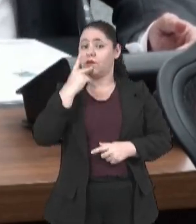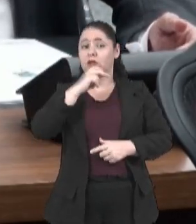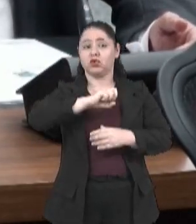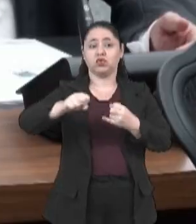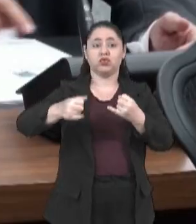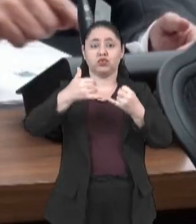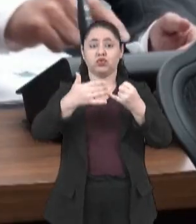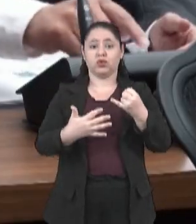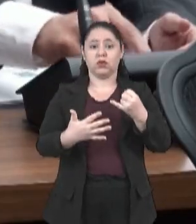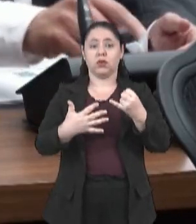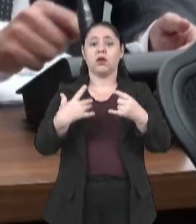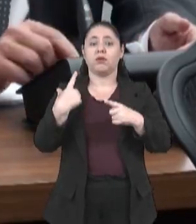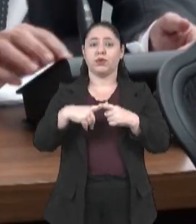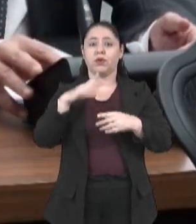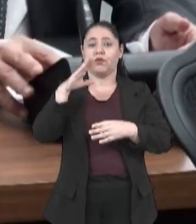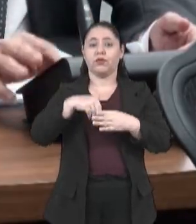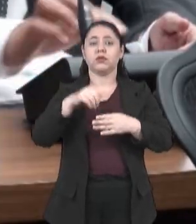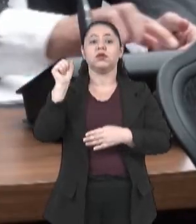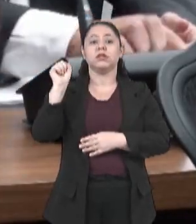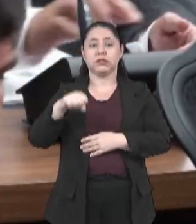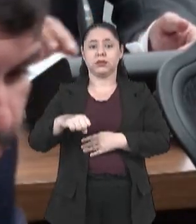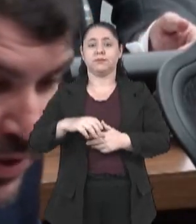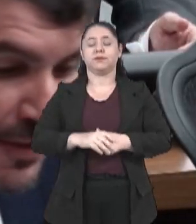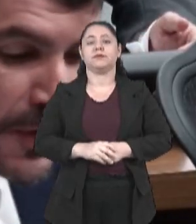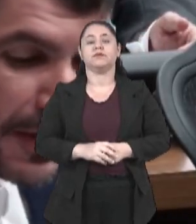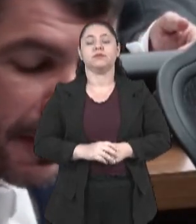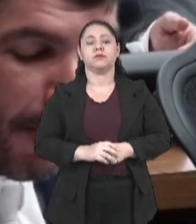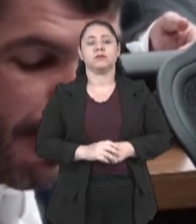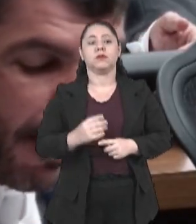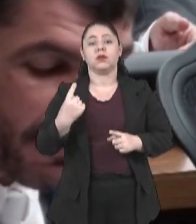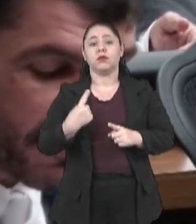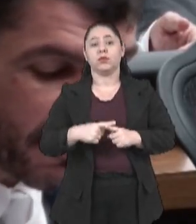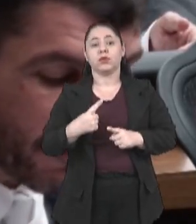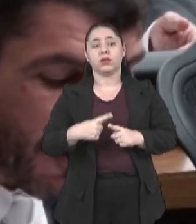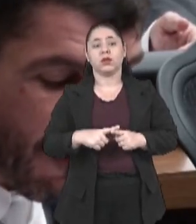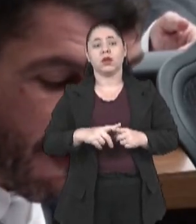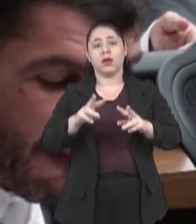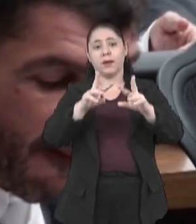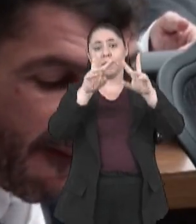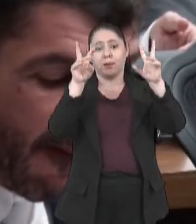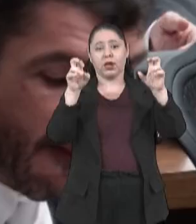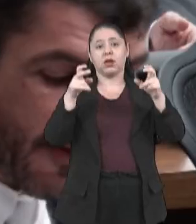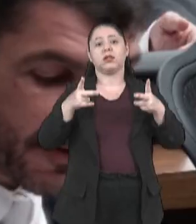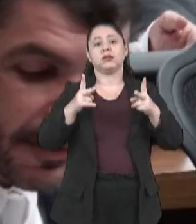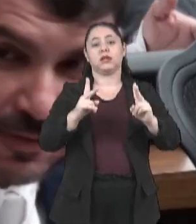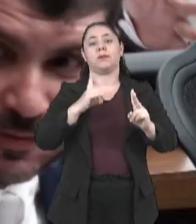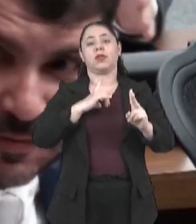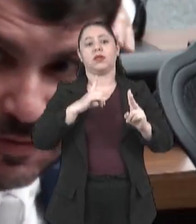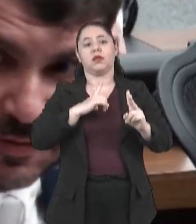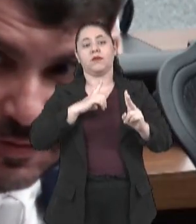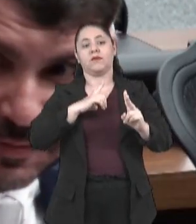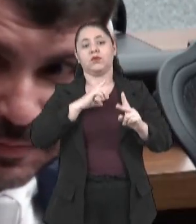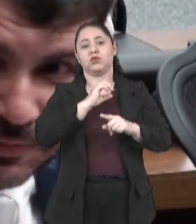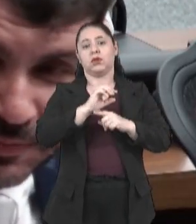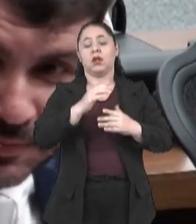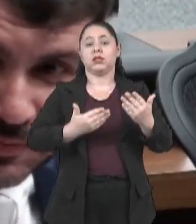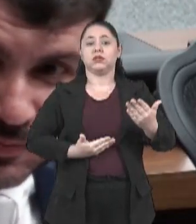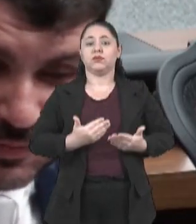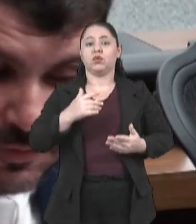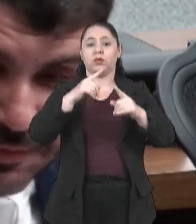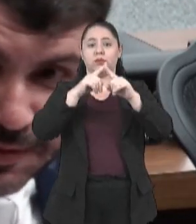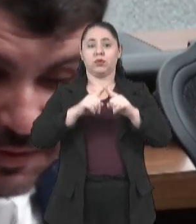declarando, justificando o porquê que eu estou votando favorável, é porque essa pauta ela sempre existiu no Estado. Sou servidor público de